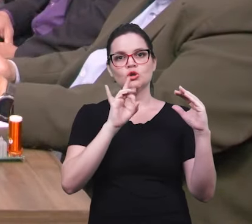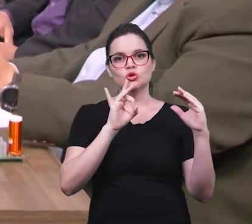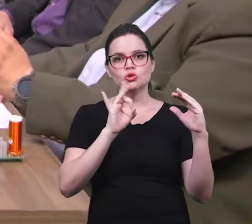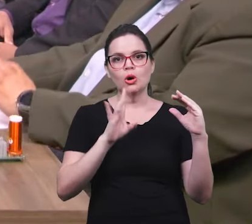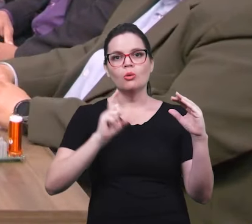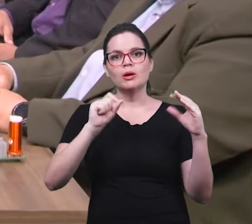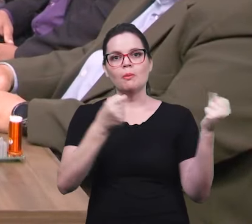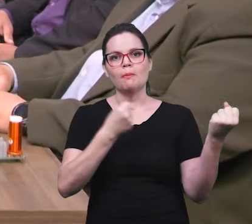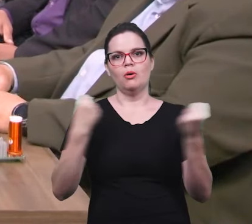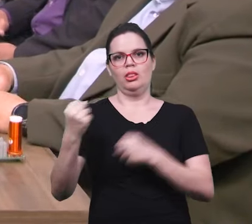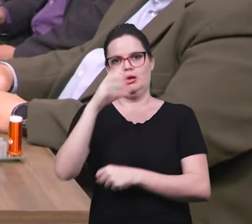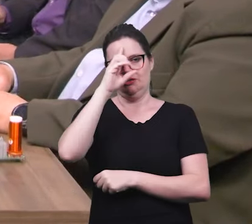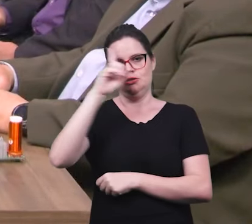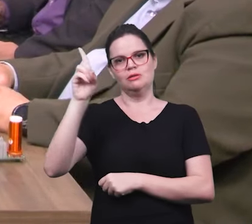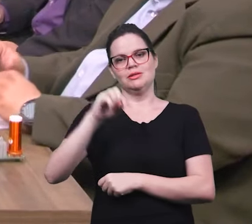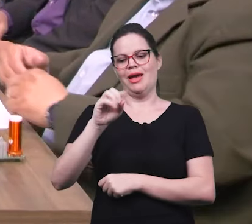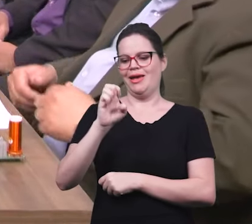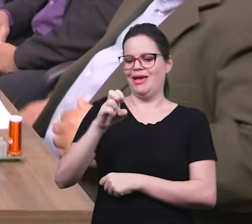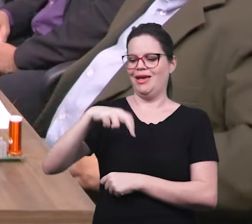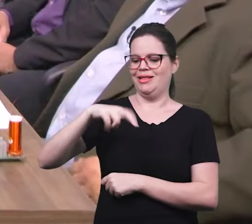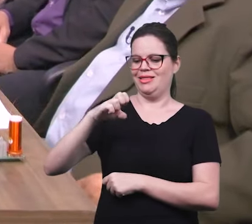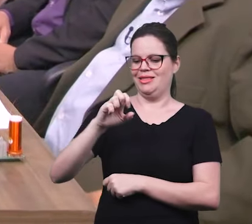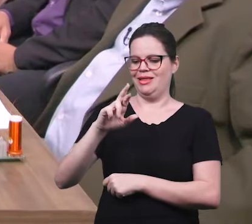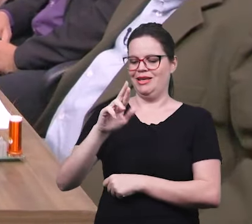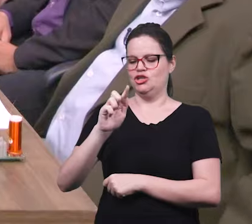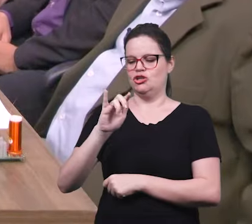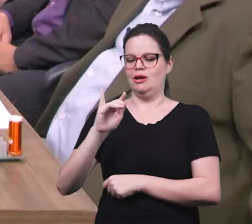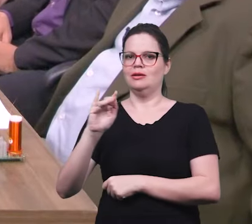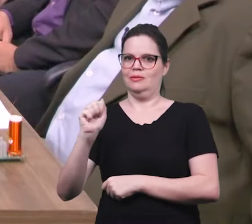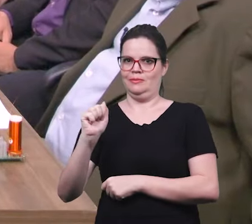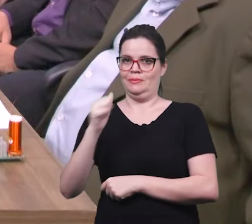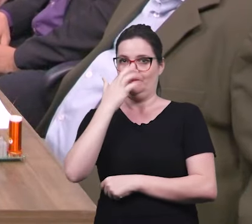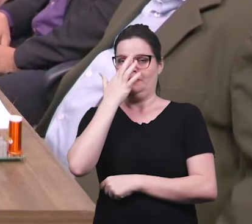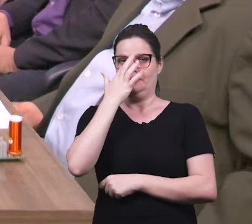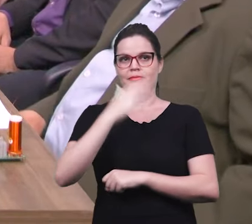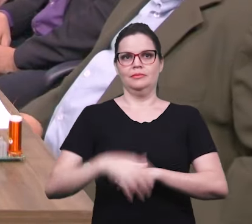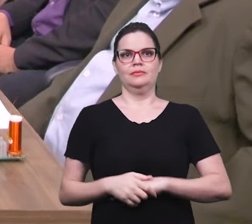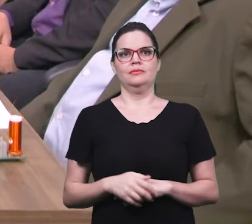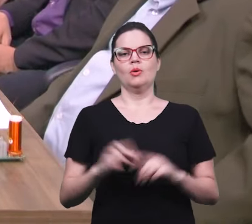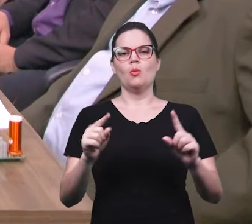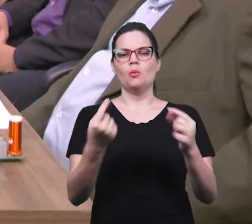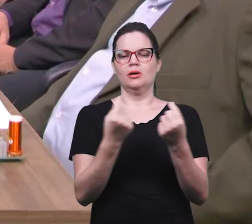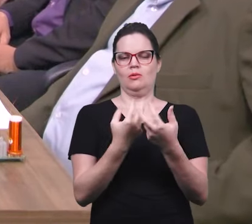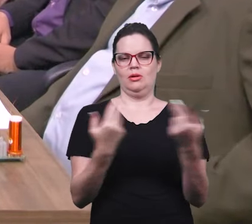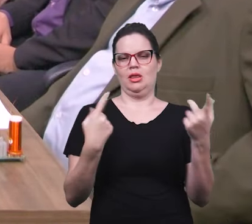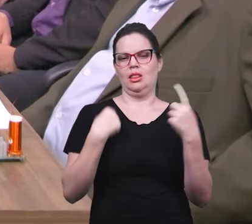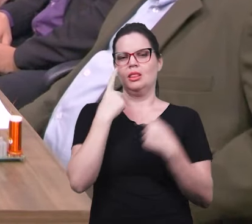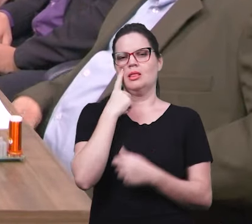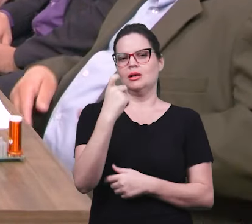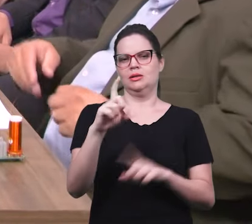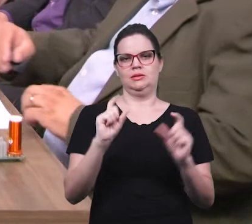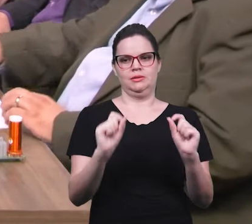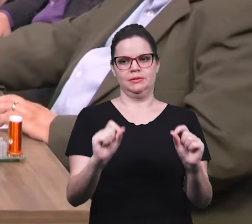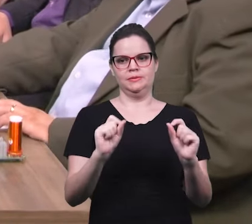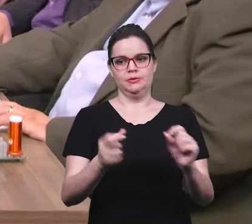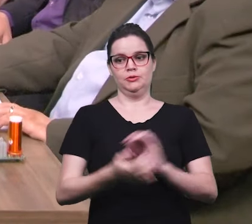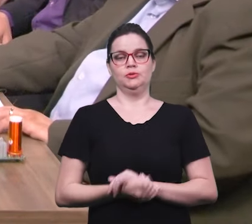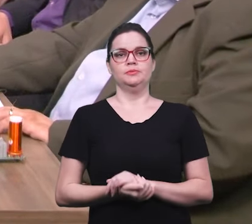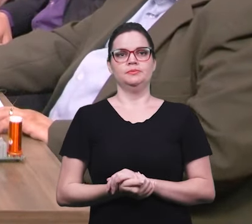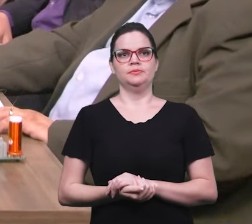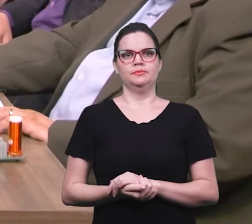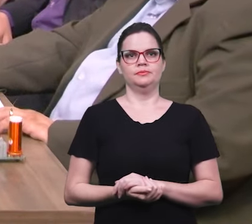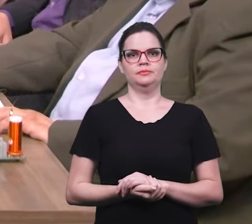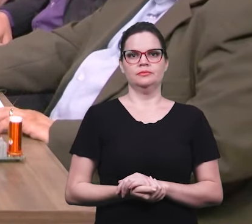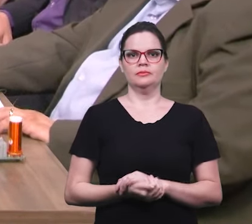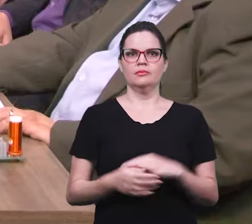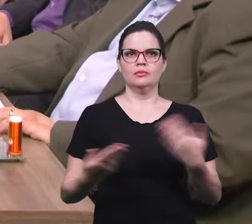energia que é o poder de Deus. Tiago, uma coisa interessante em relação à energia, que o homem, a gente usa o termo